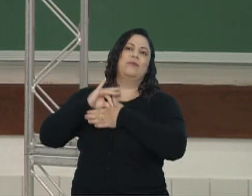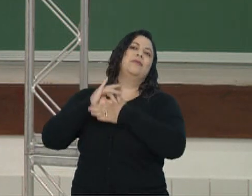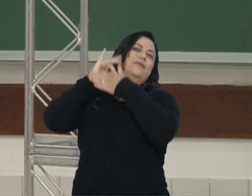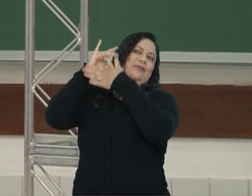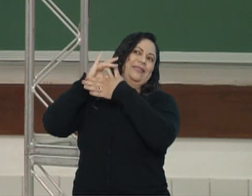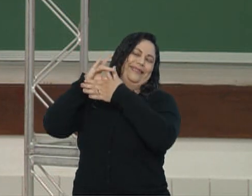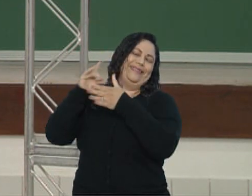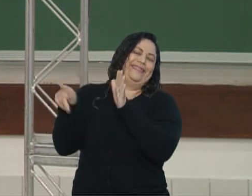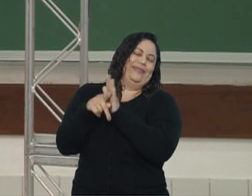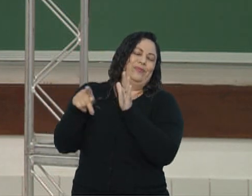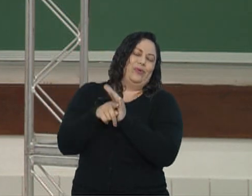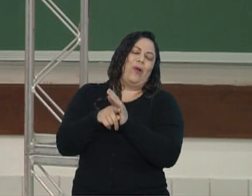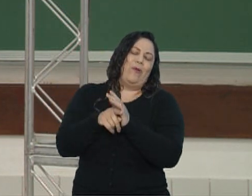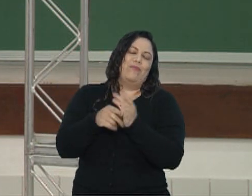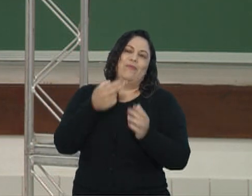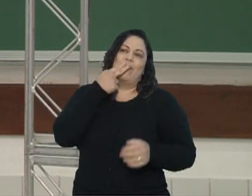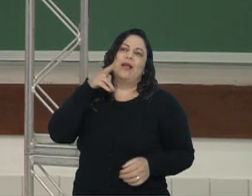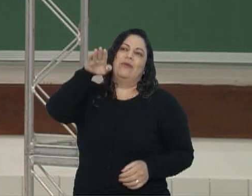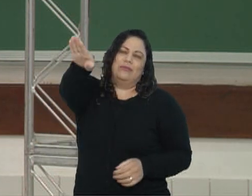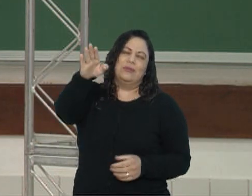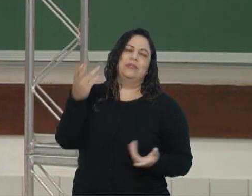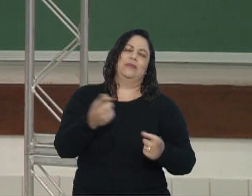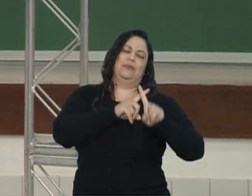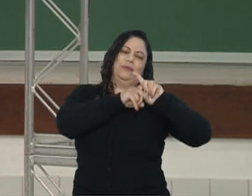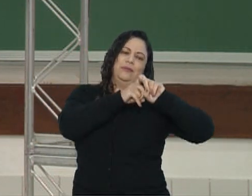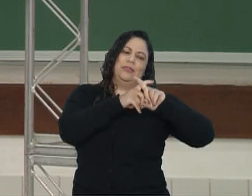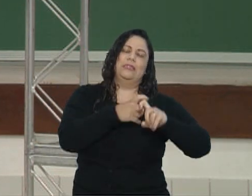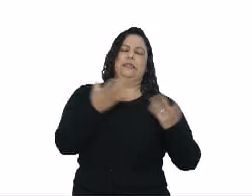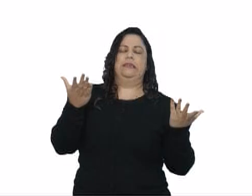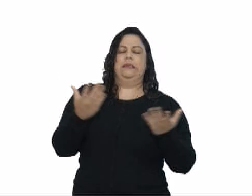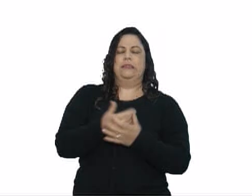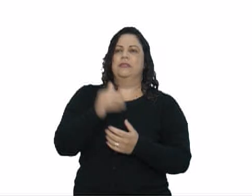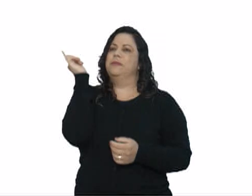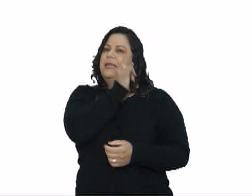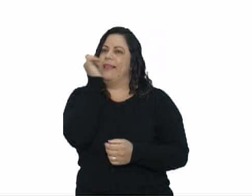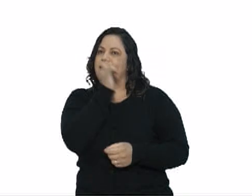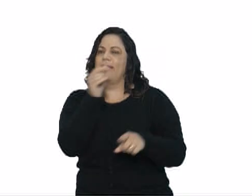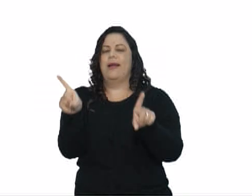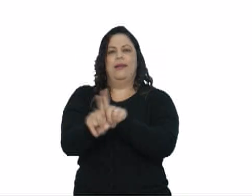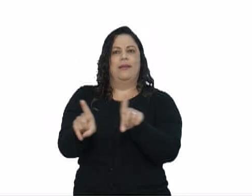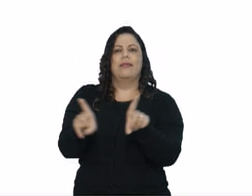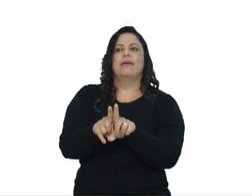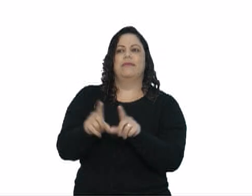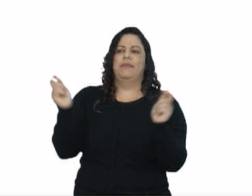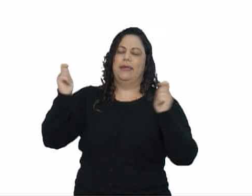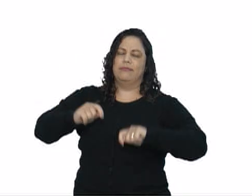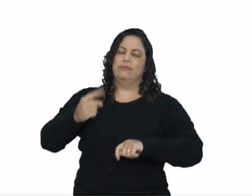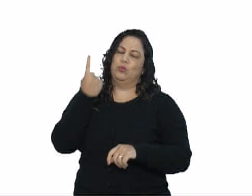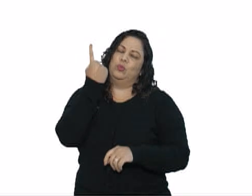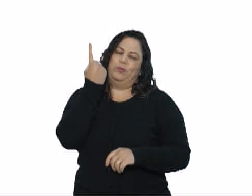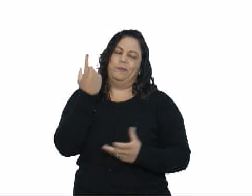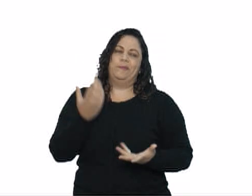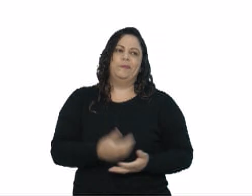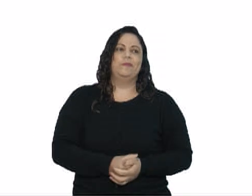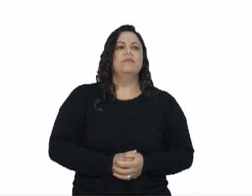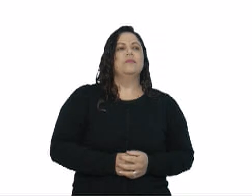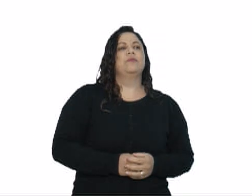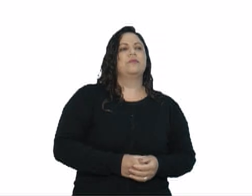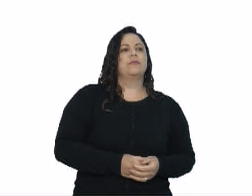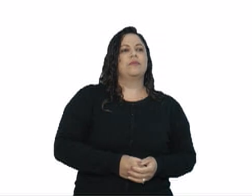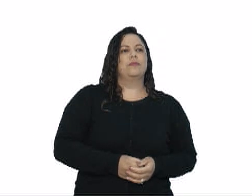como no caso do nazismo, no caso do fascismo. Tá? A existência de um partido estatal